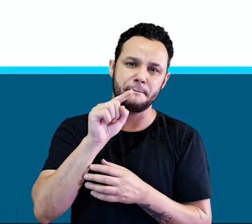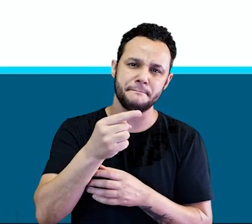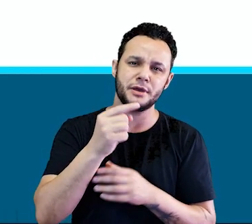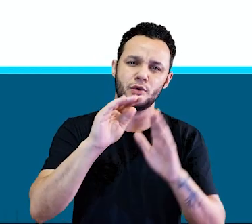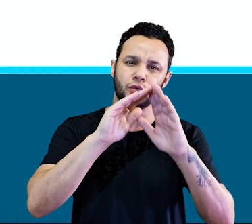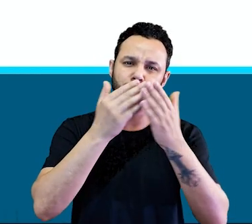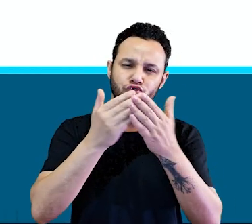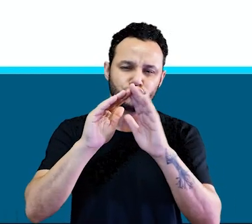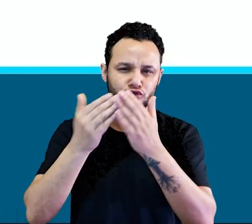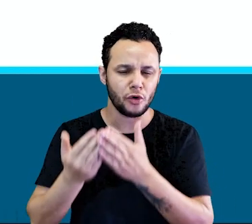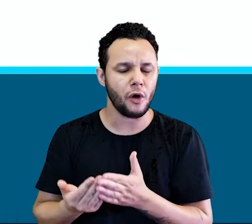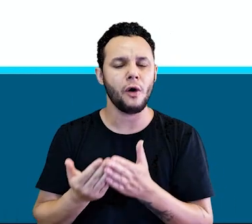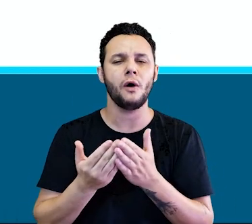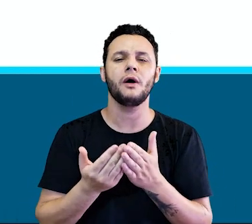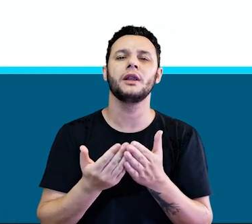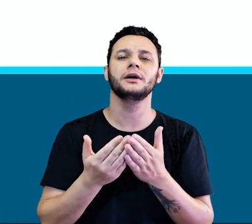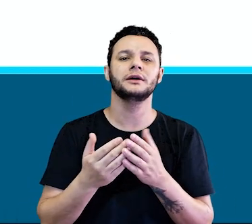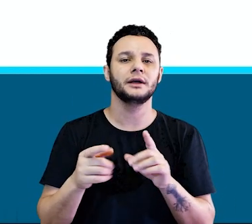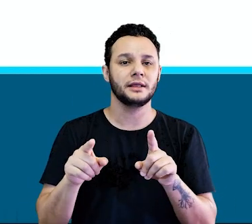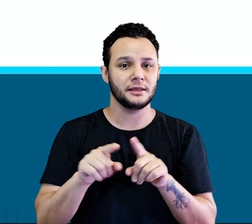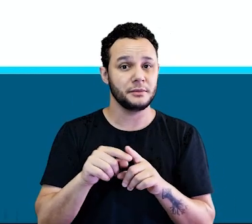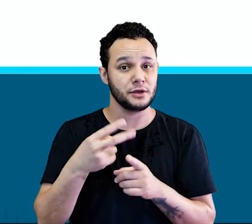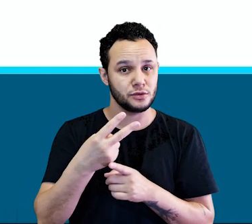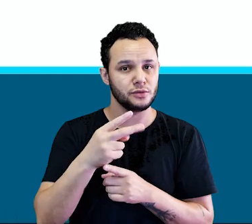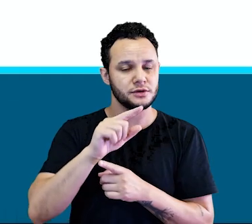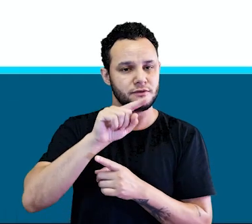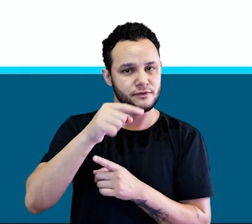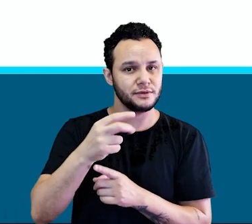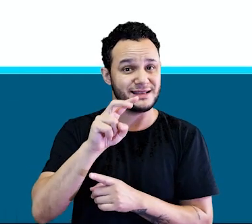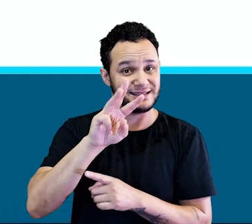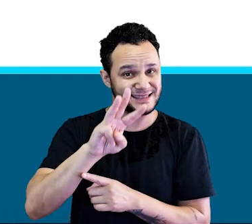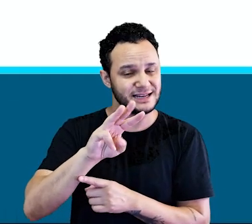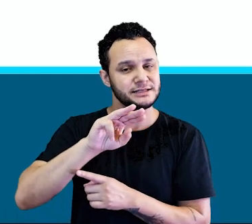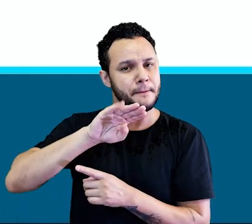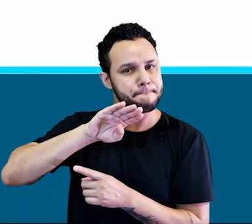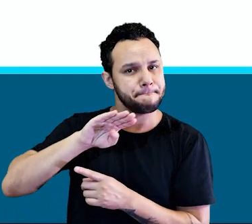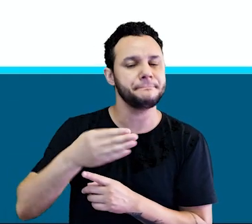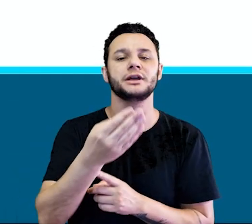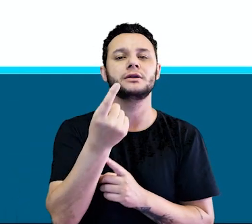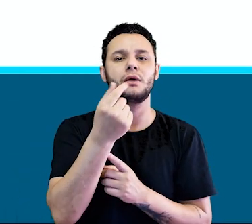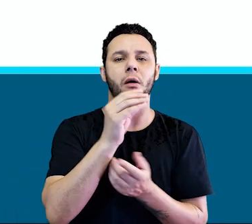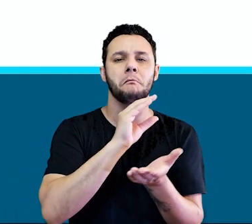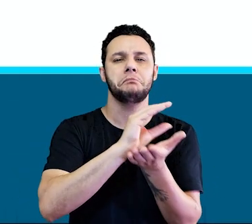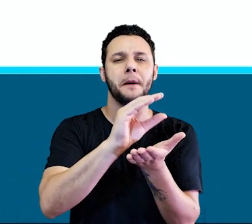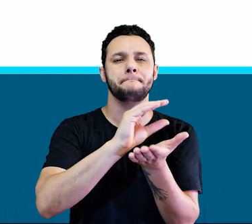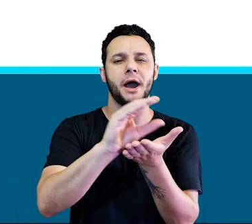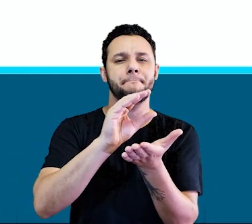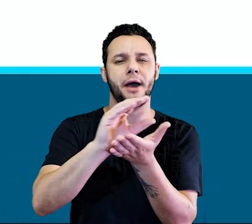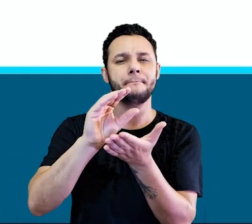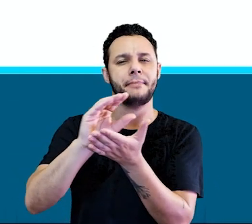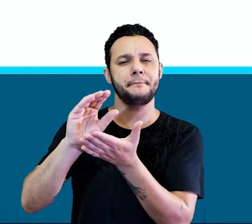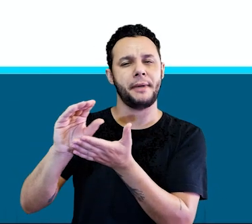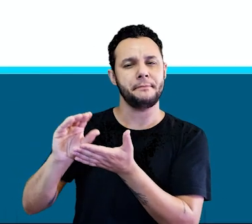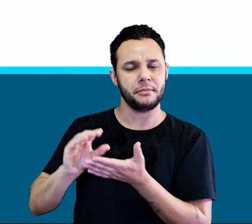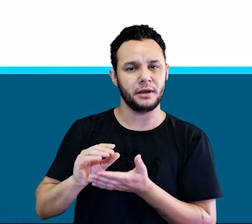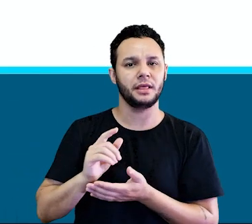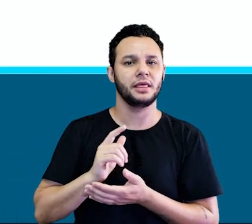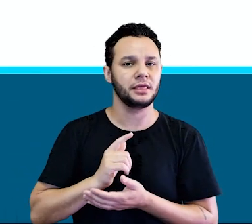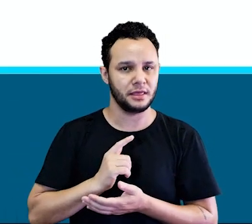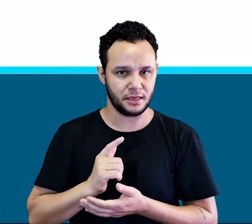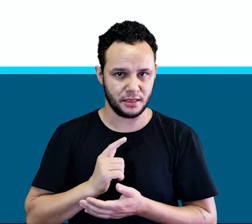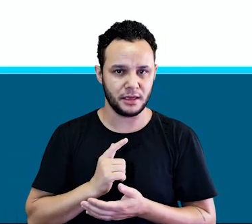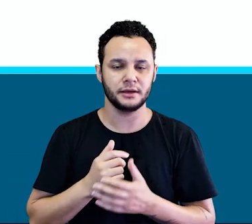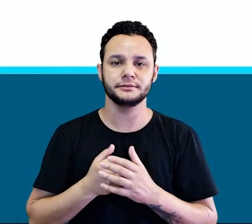escolas, 37 milhões de estudantes, né, tem repasses aí de 2,3 bilhões por ano, né,